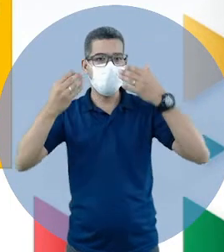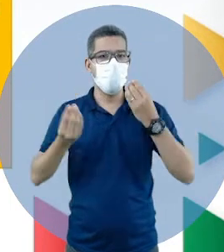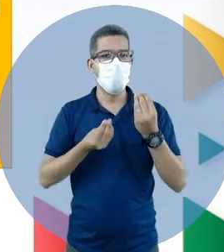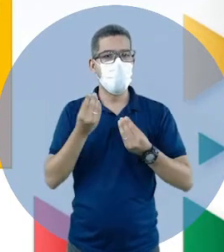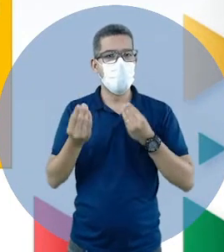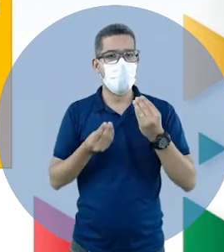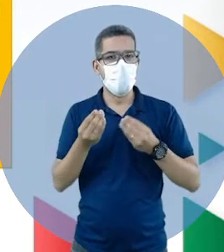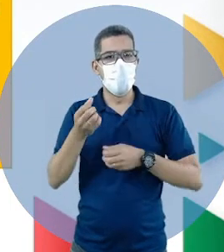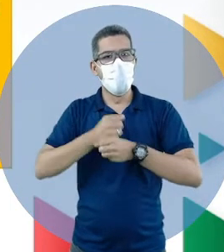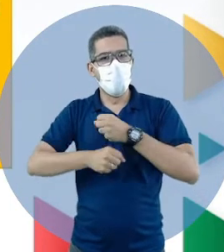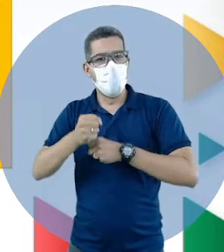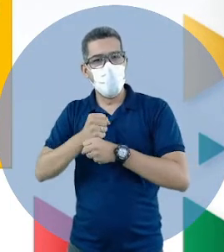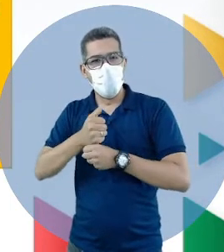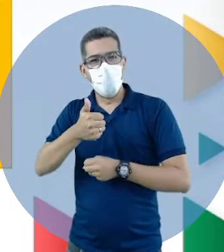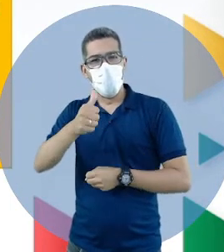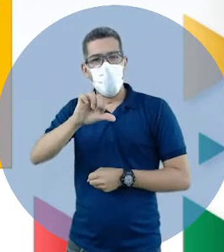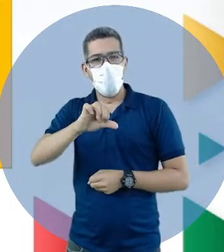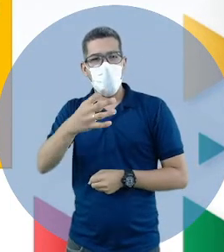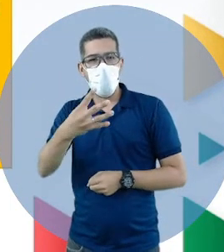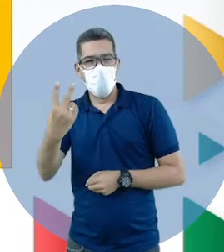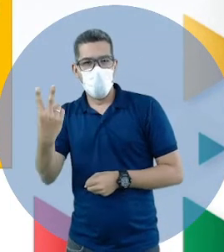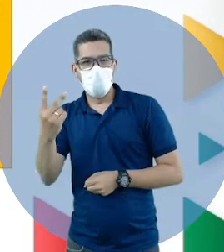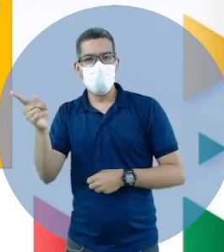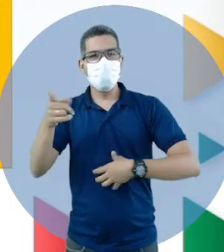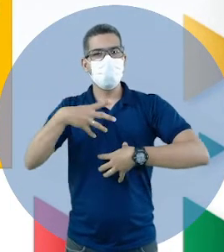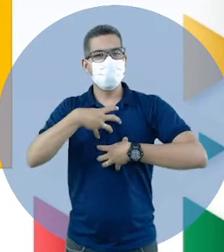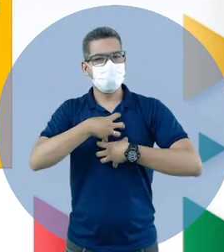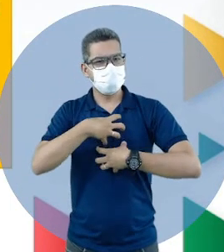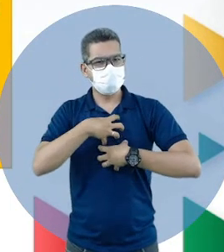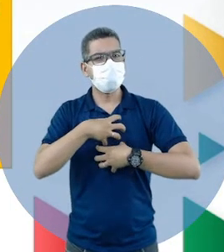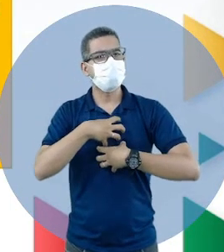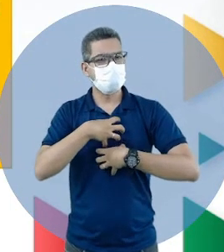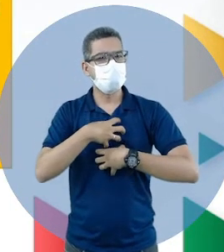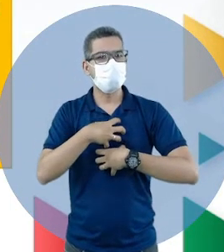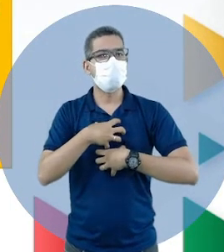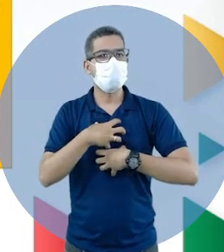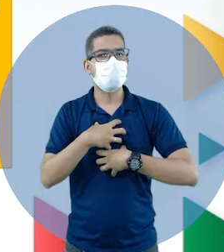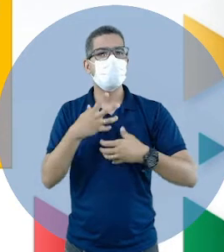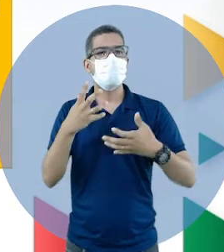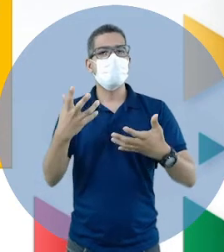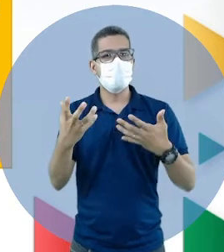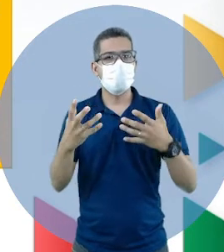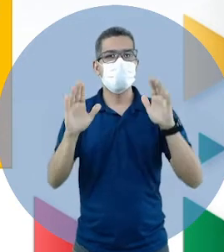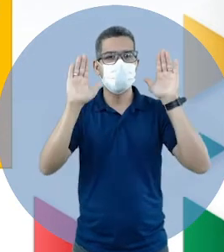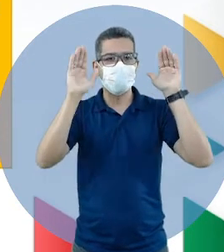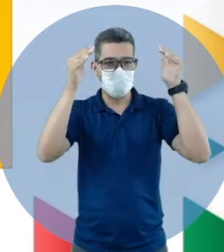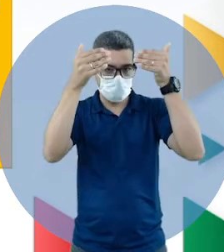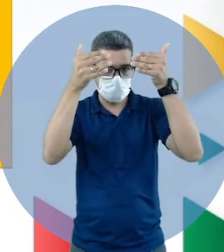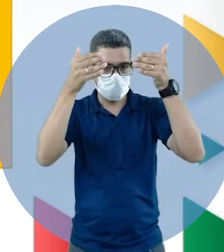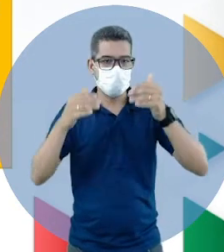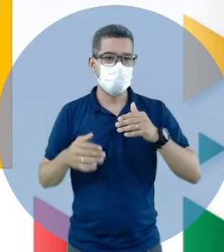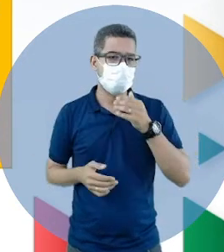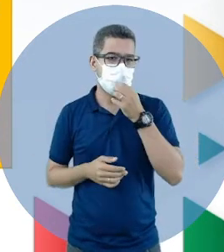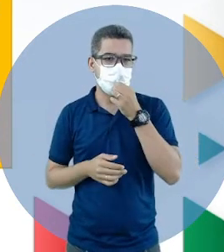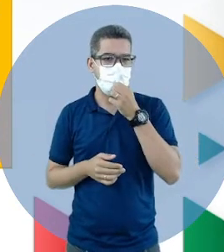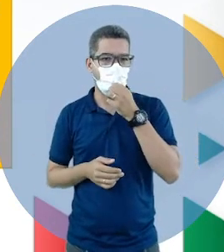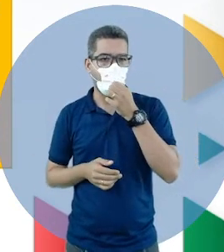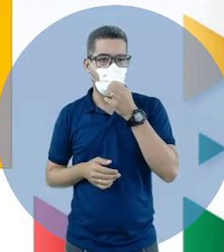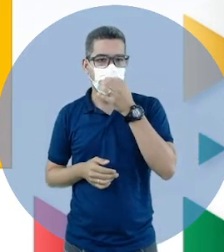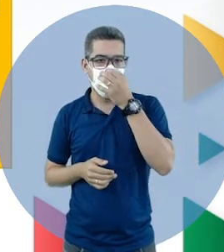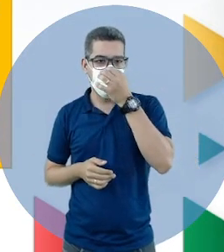de 42, sentiu a vocação para o sacerdócio e estudou em um seminário clandestino